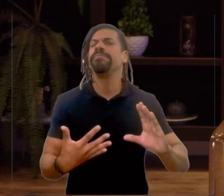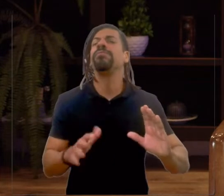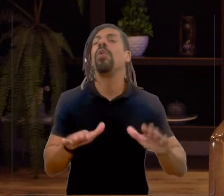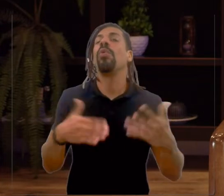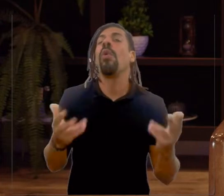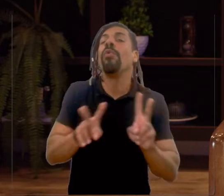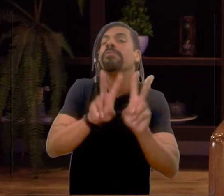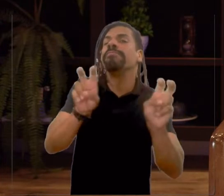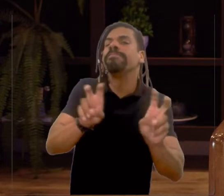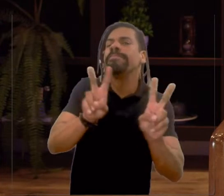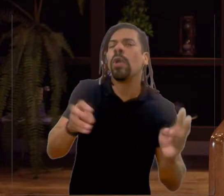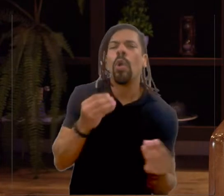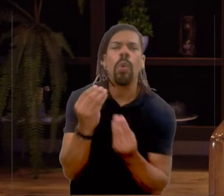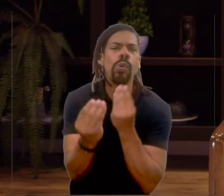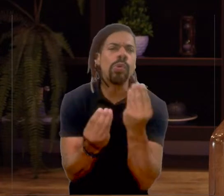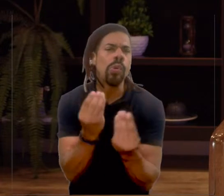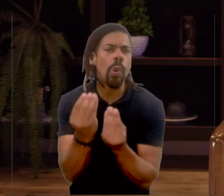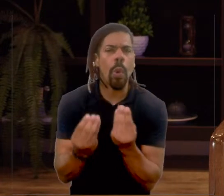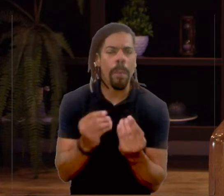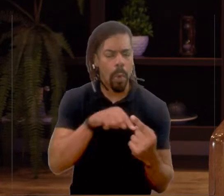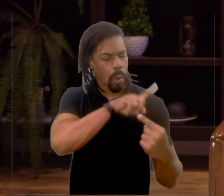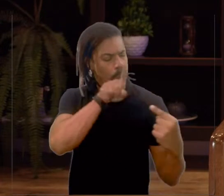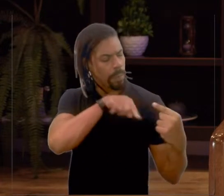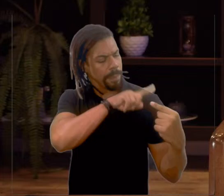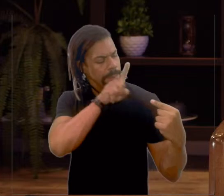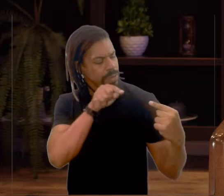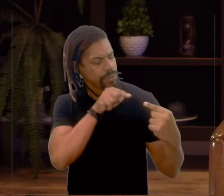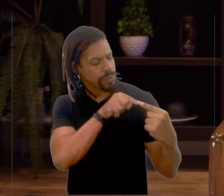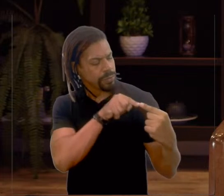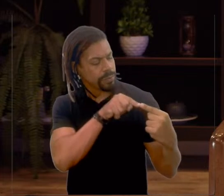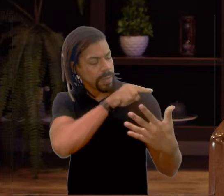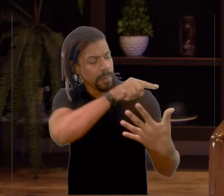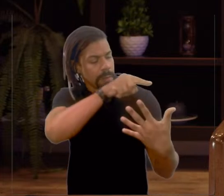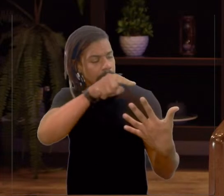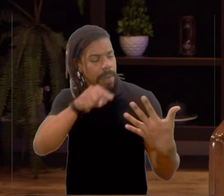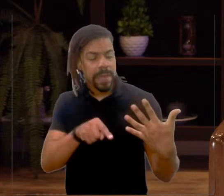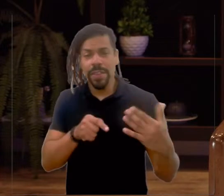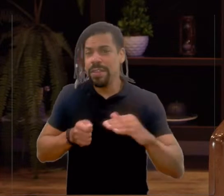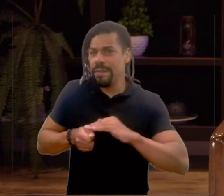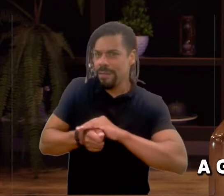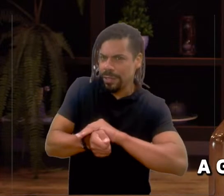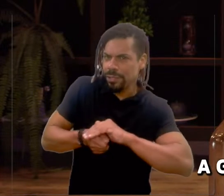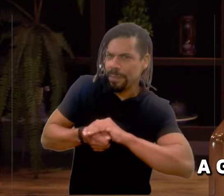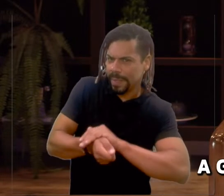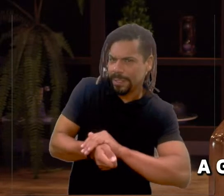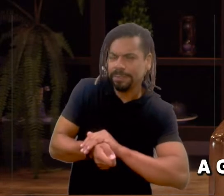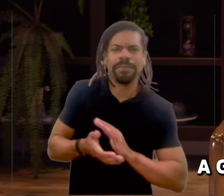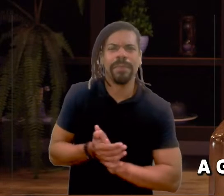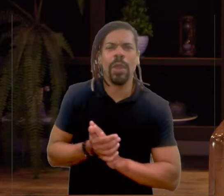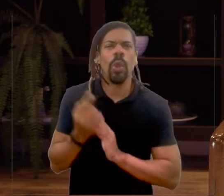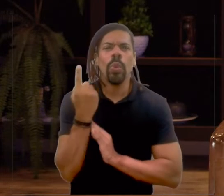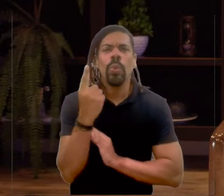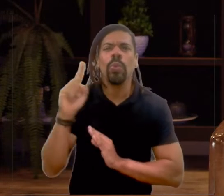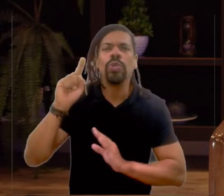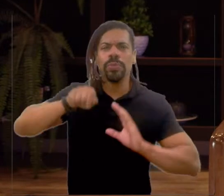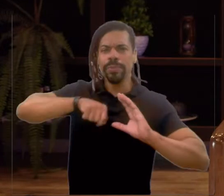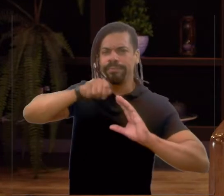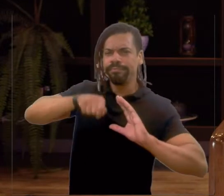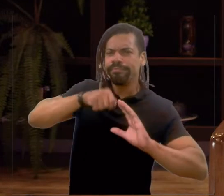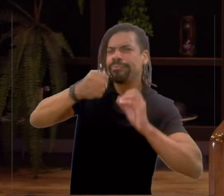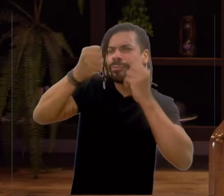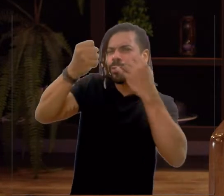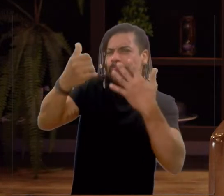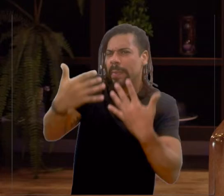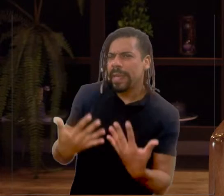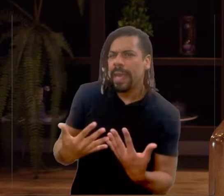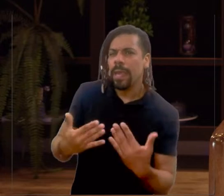conteúdos é sobre como que você vai pegar os seus objetivos e escolher os investimentos a gente já falou um pouco sobre isso mas no último